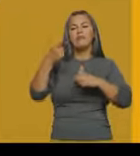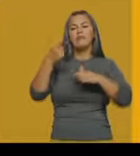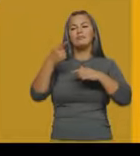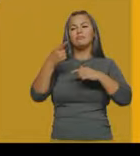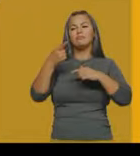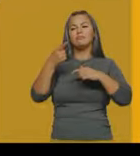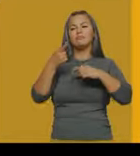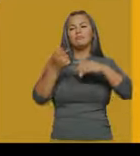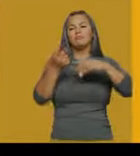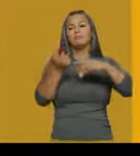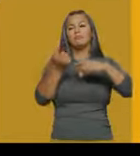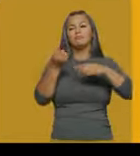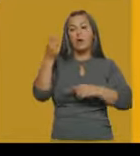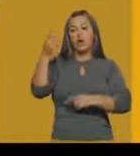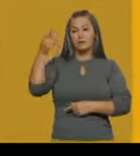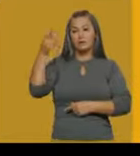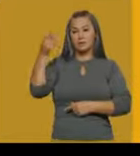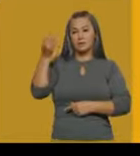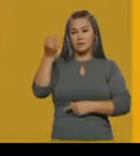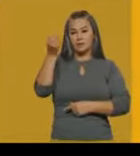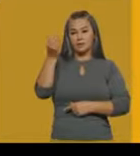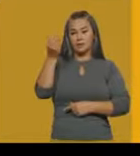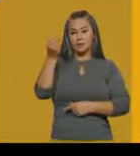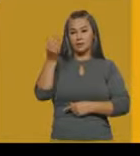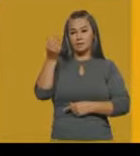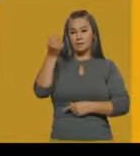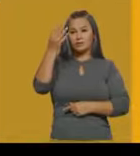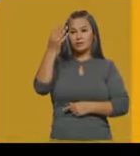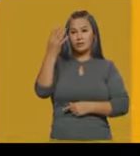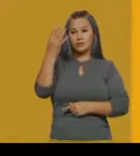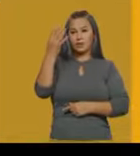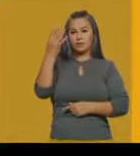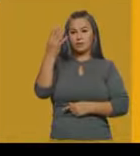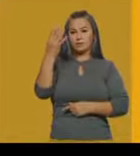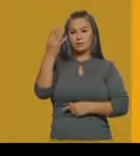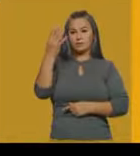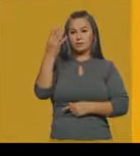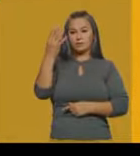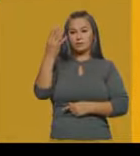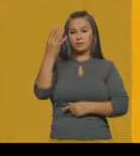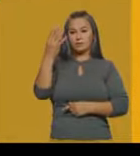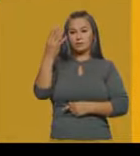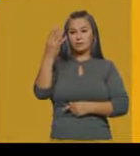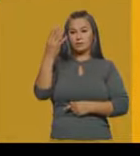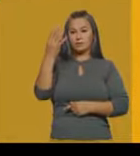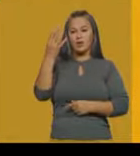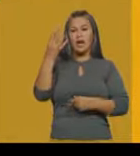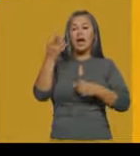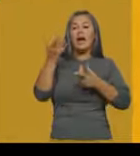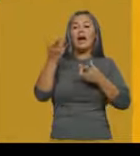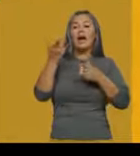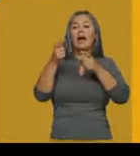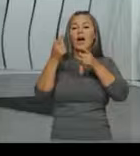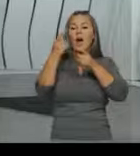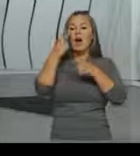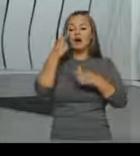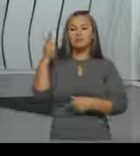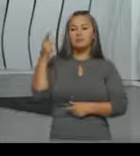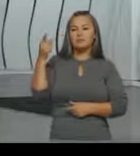então aqui eu também divido por 4. Aqui eu vou dividir por 4. E aqui eu vou... Opa, aqui não. E esse aqui, Flávio? Esse aqui... Opa, é